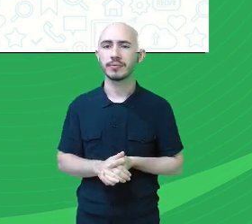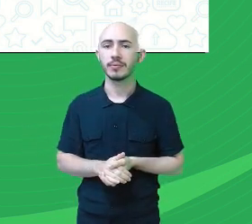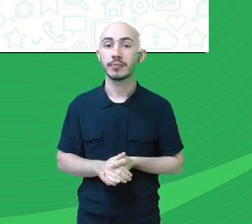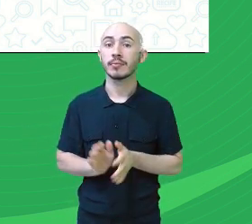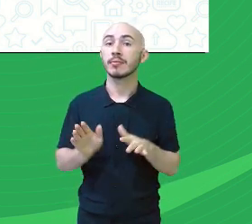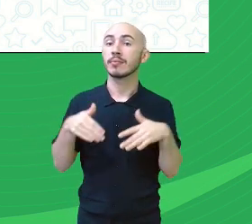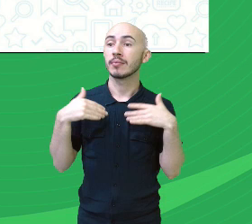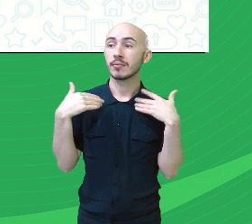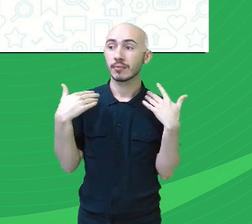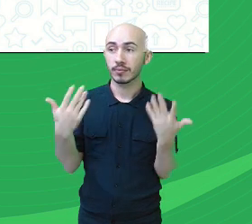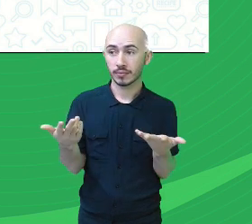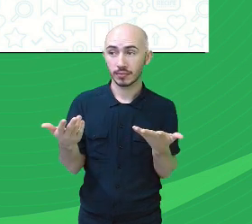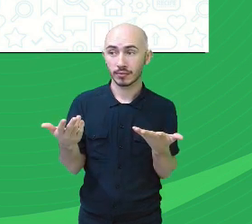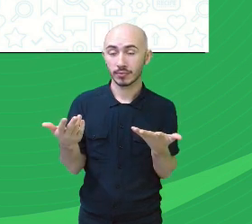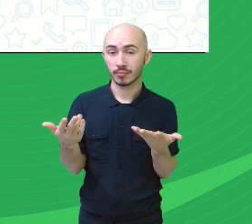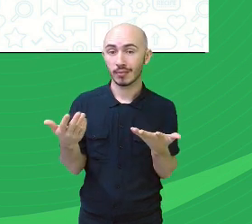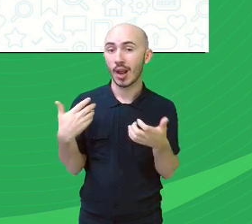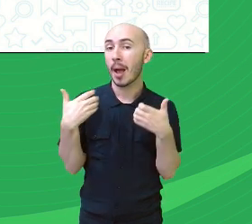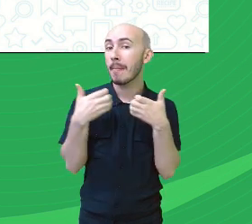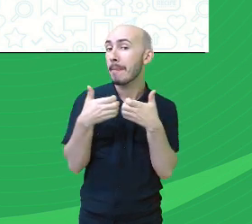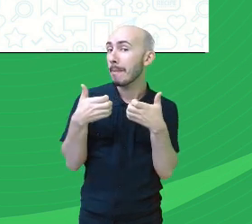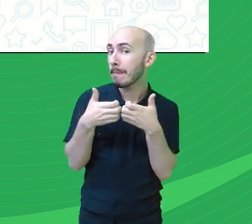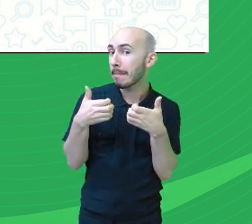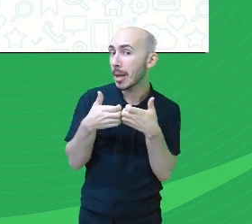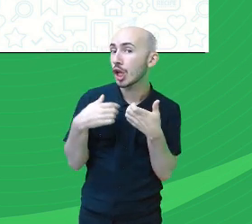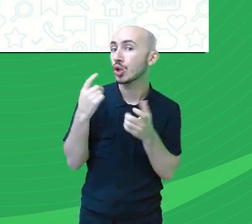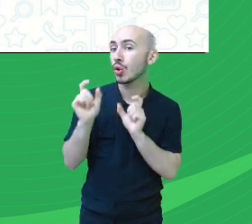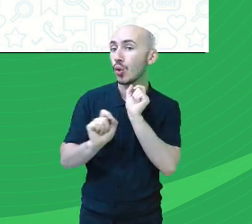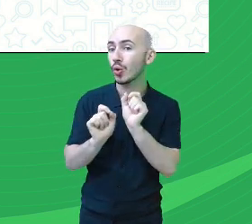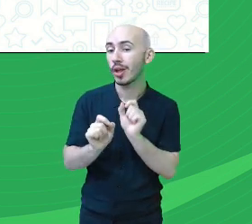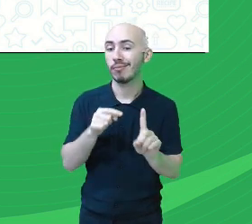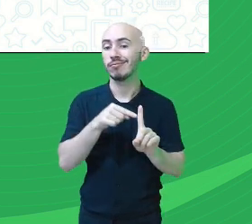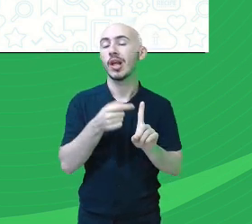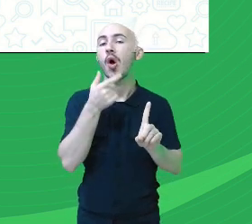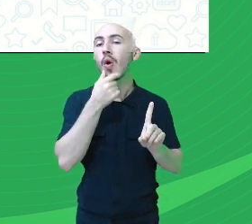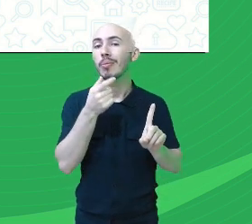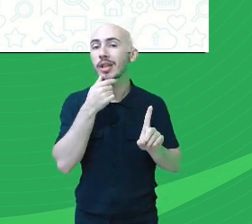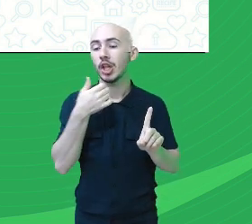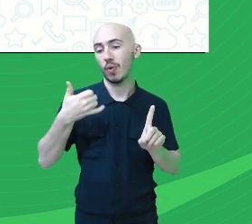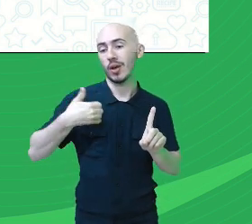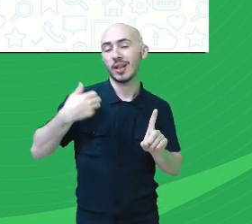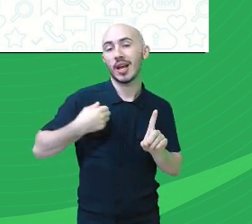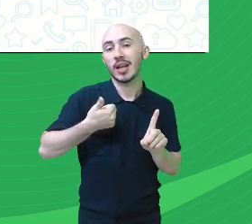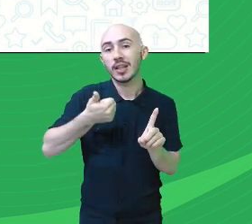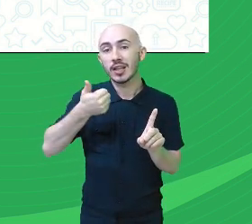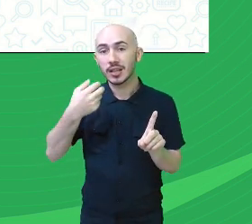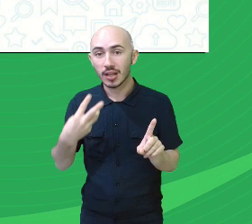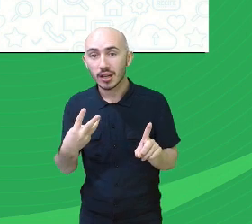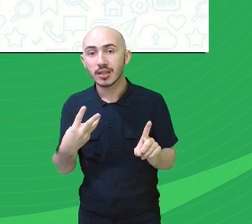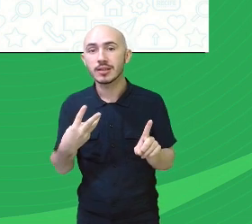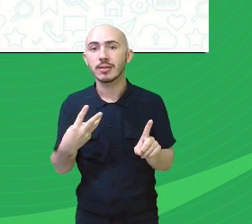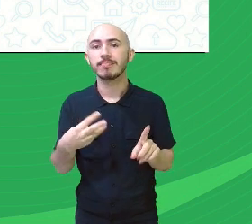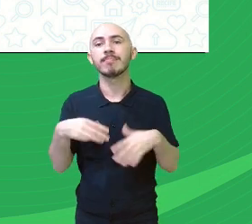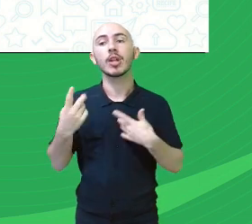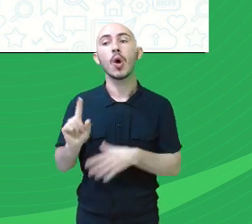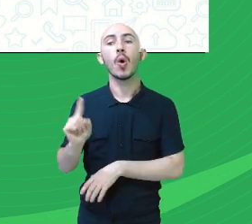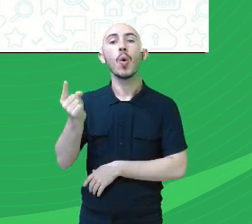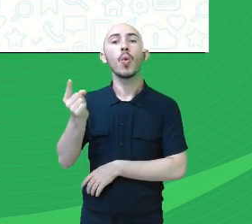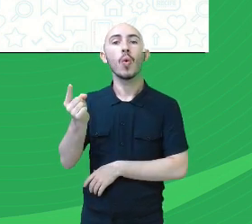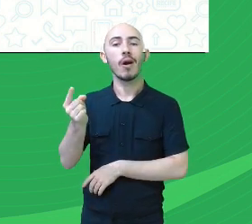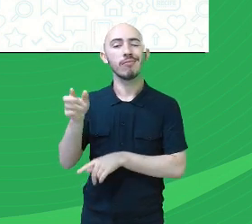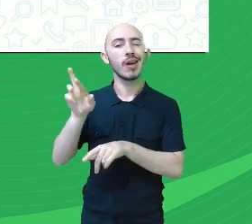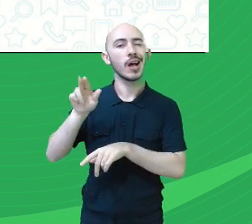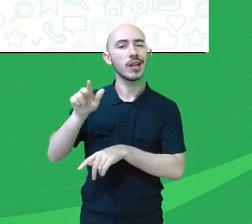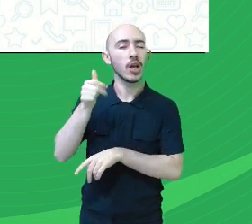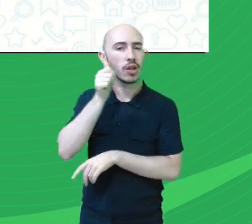que, quando estava perto dele completar 13 anos, uma de suas